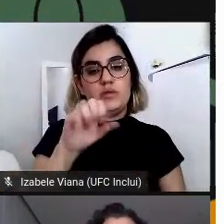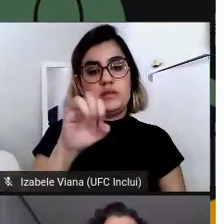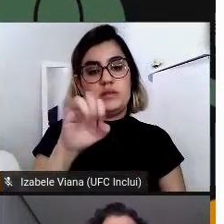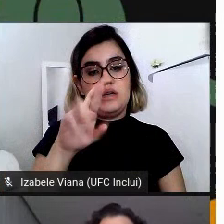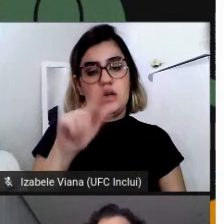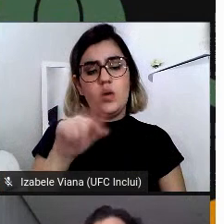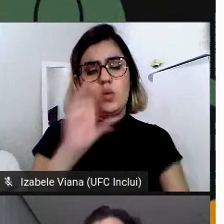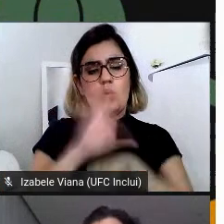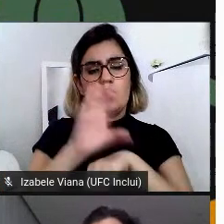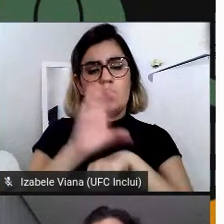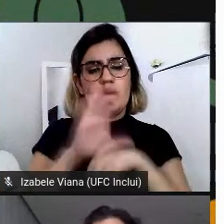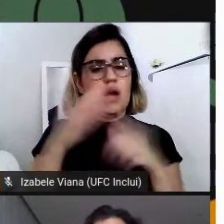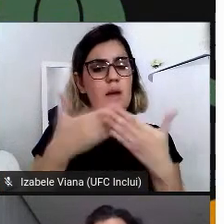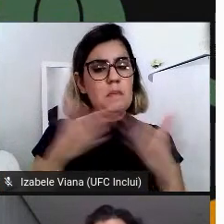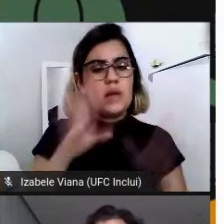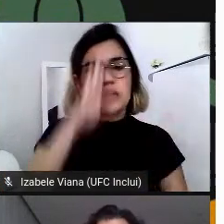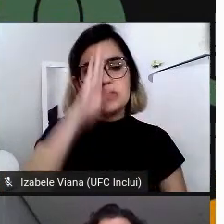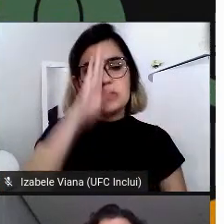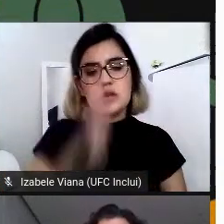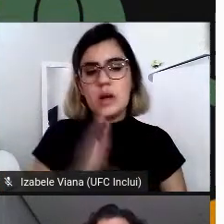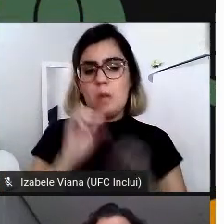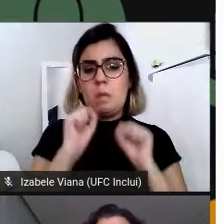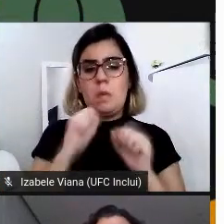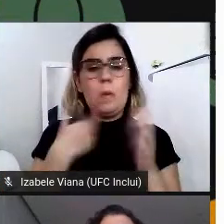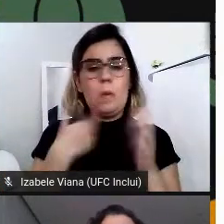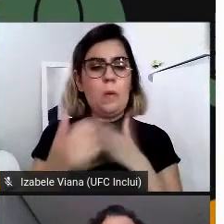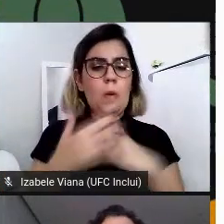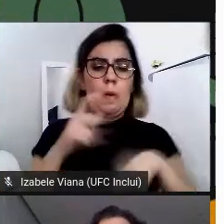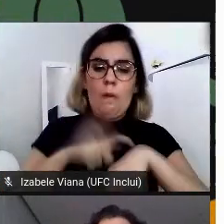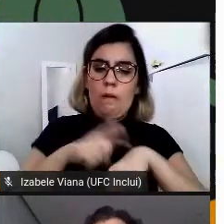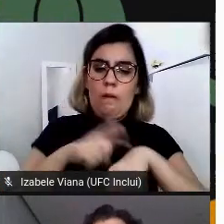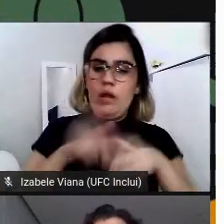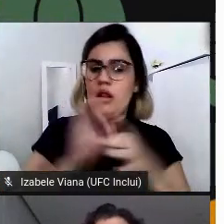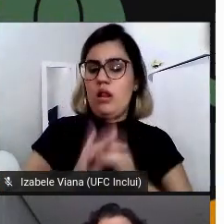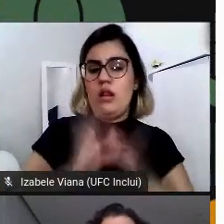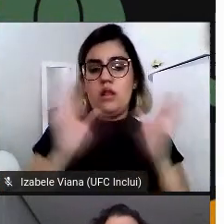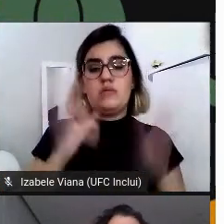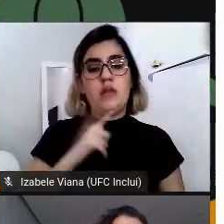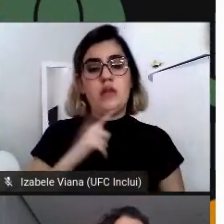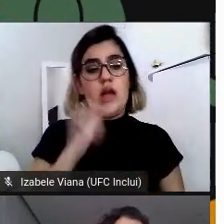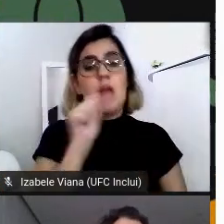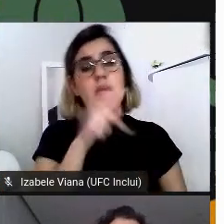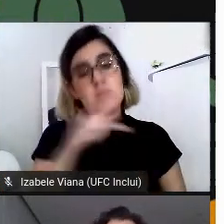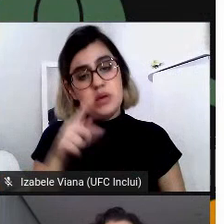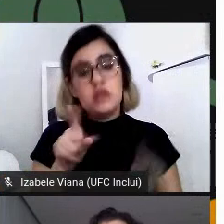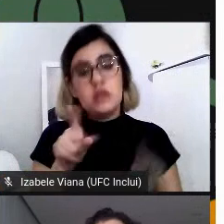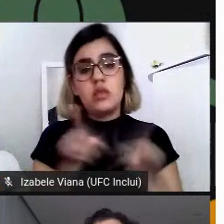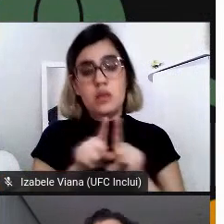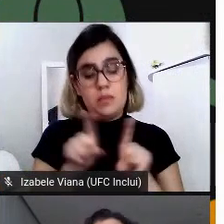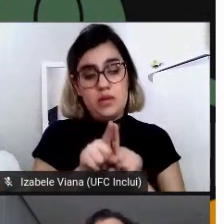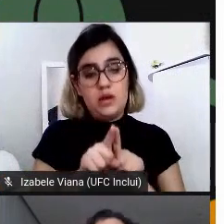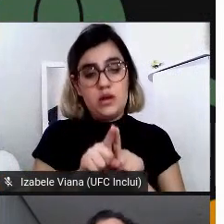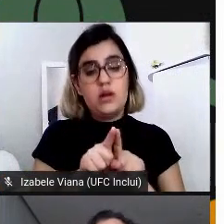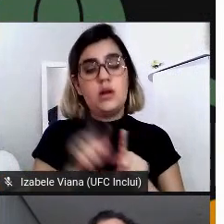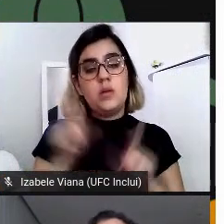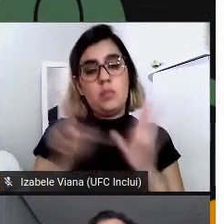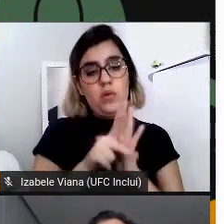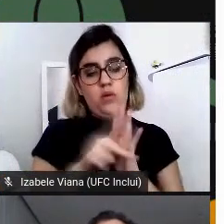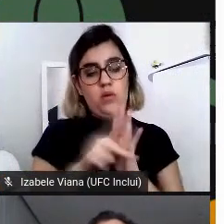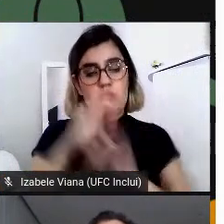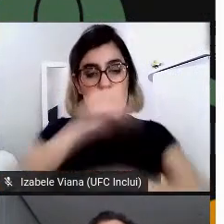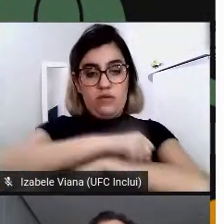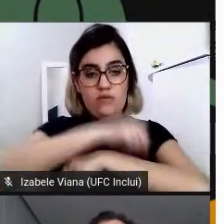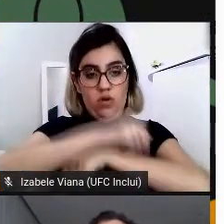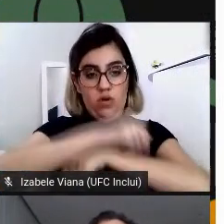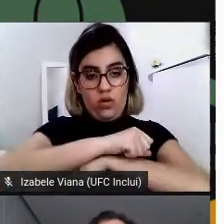gratuito, aberto, disponível, pode ser feito em qualquer horário, tem um aplicativo de celular também, da plataforma,